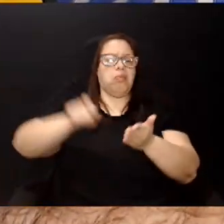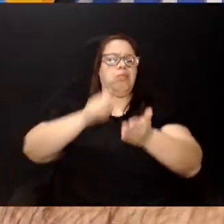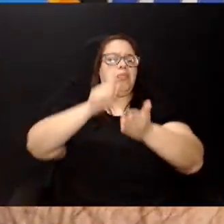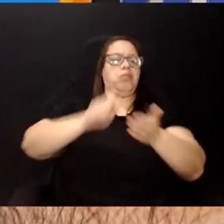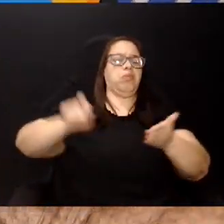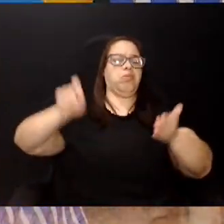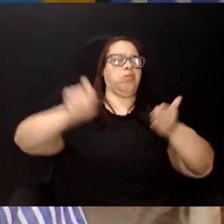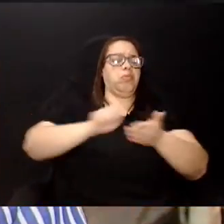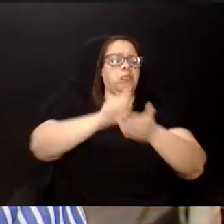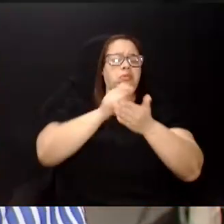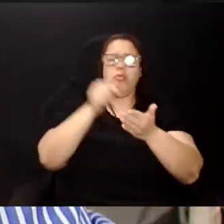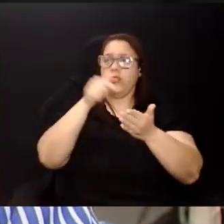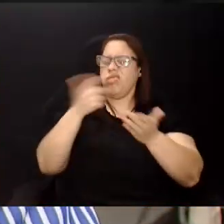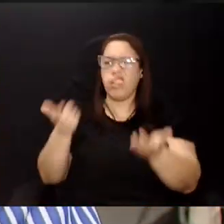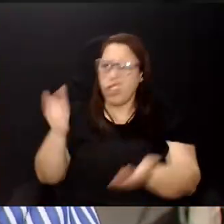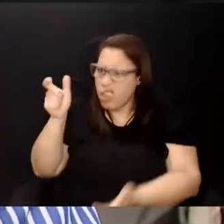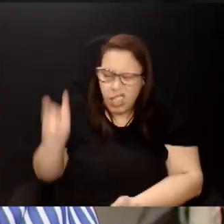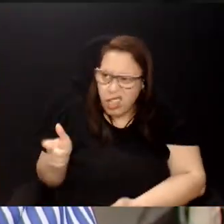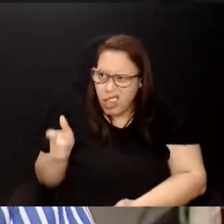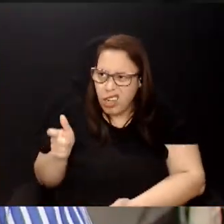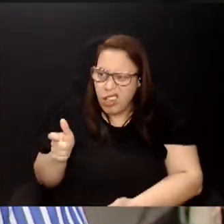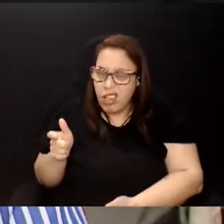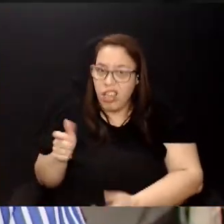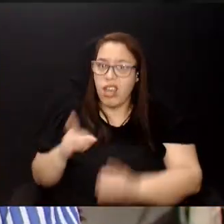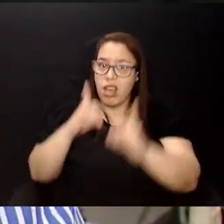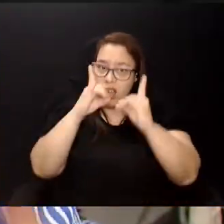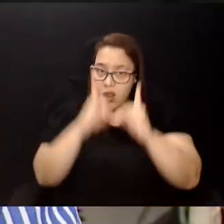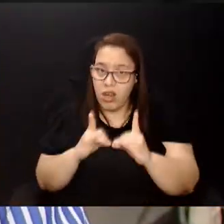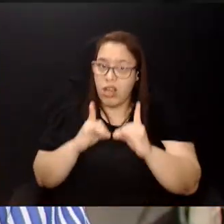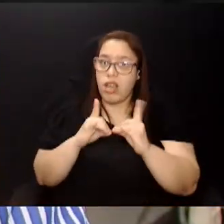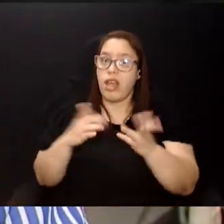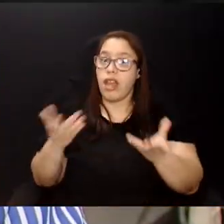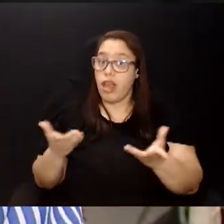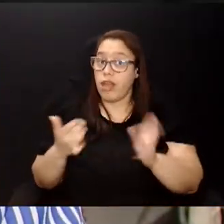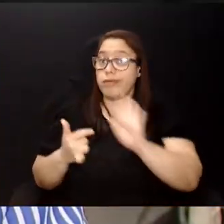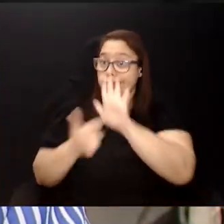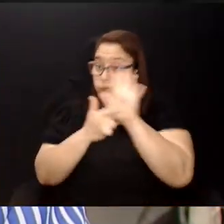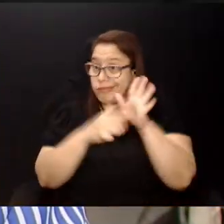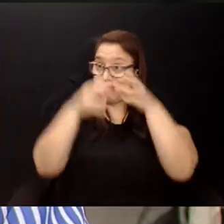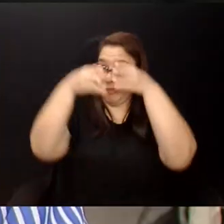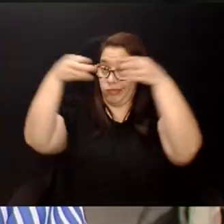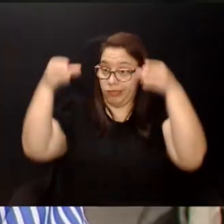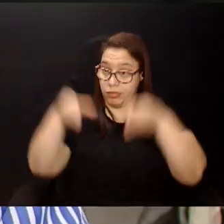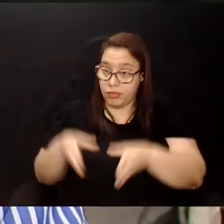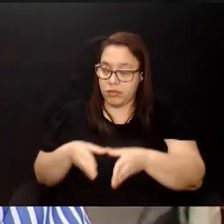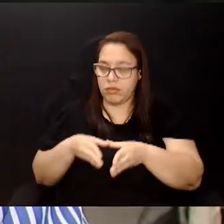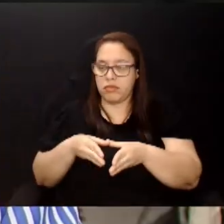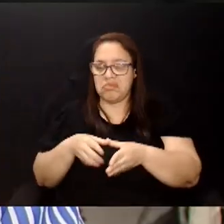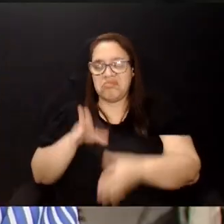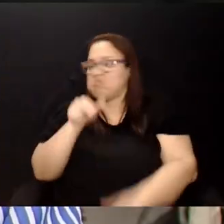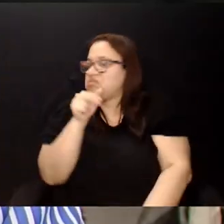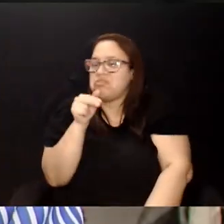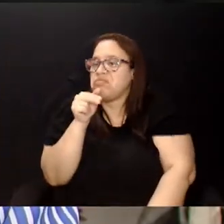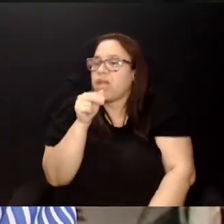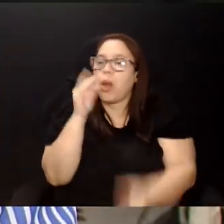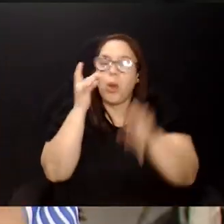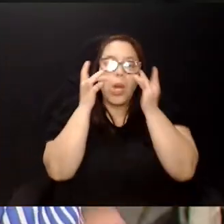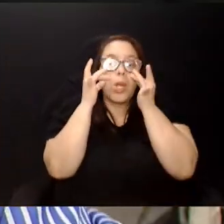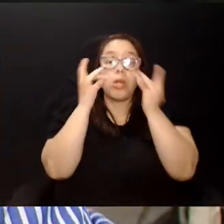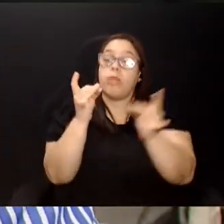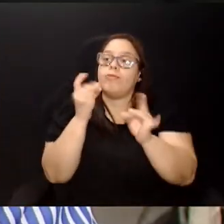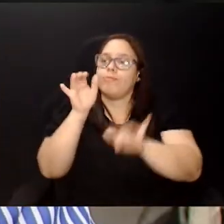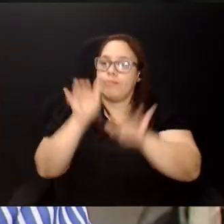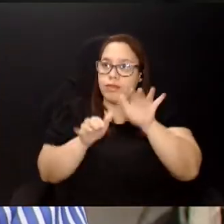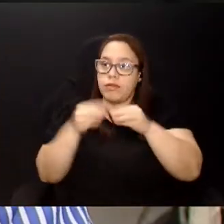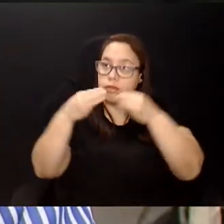e que ali, por exemplo, é um monumento túmulo, né? E muitas pessoas talvez nunca tenham se atentado que muitas músicas